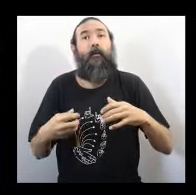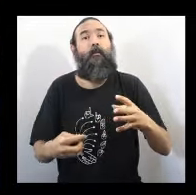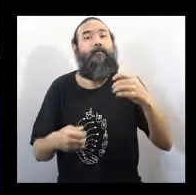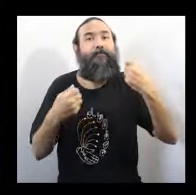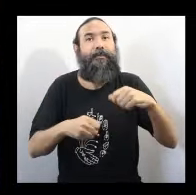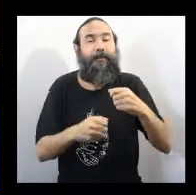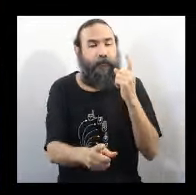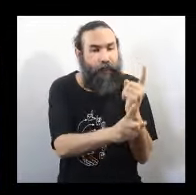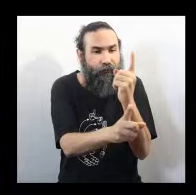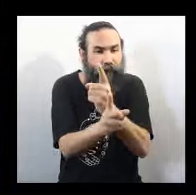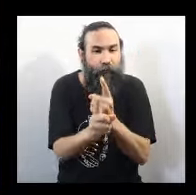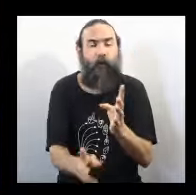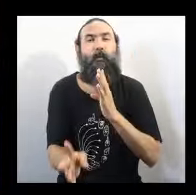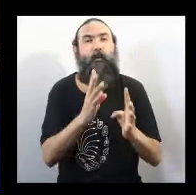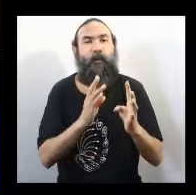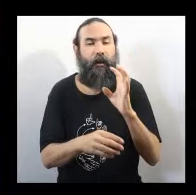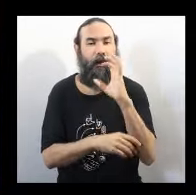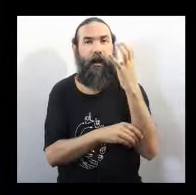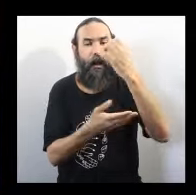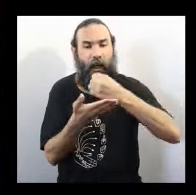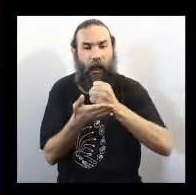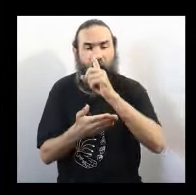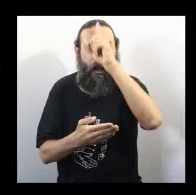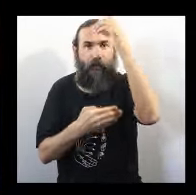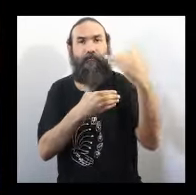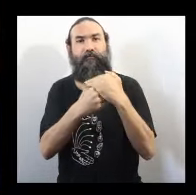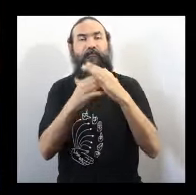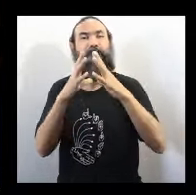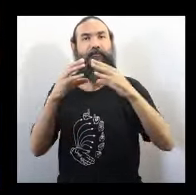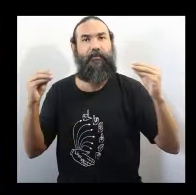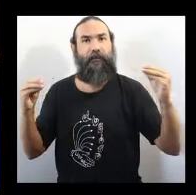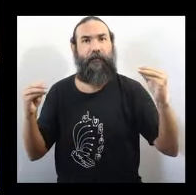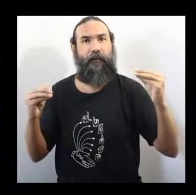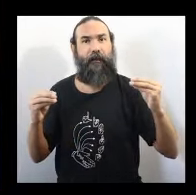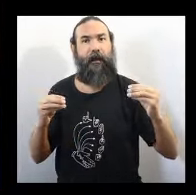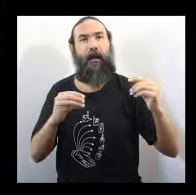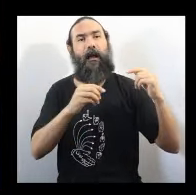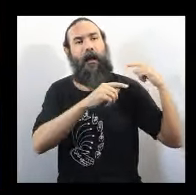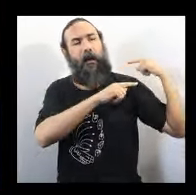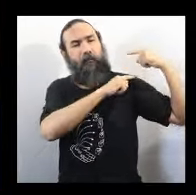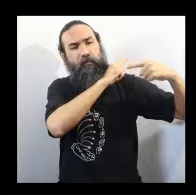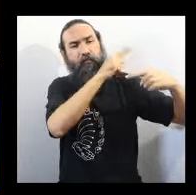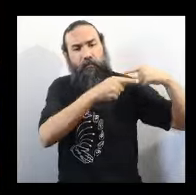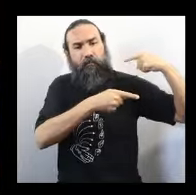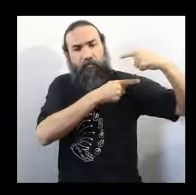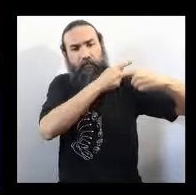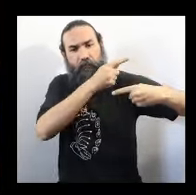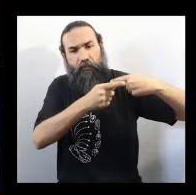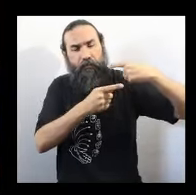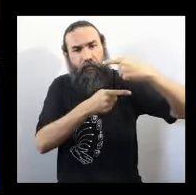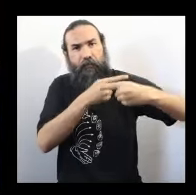que descobriram o remédio para cura de enfermidades foi juntando as descobertas de seguida